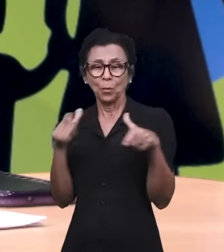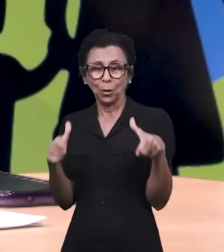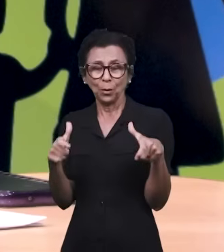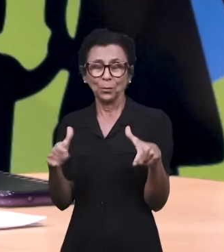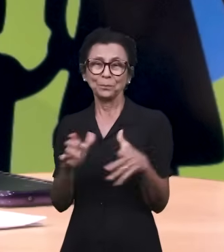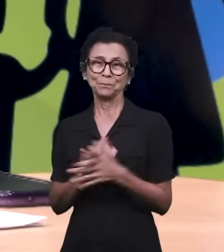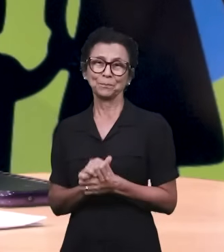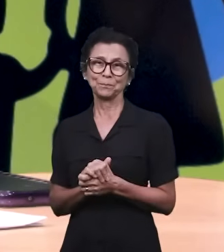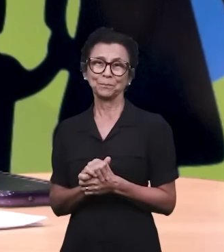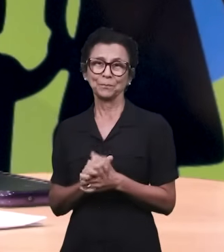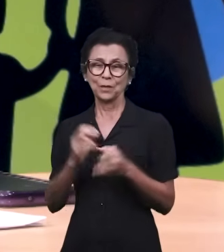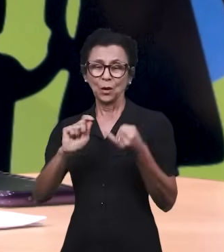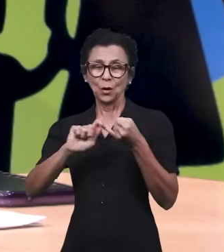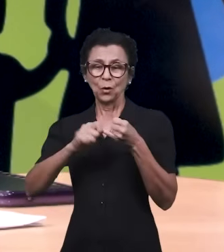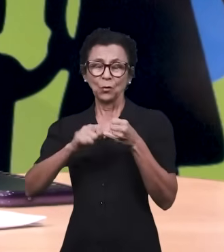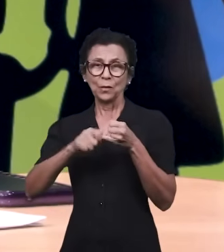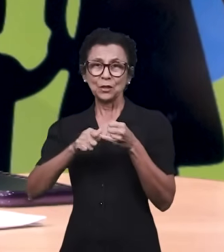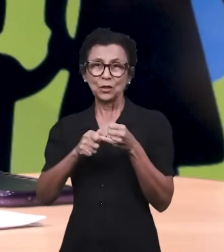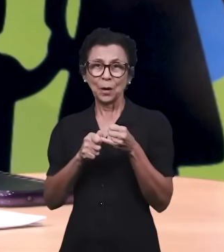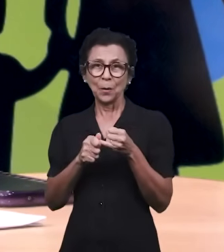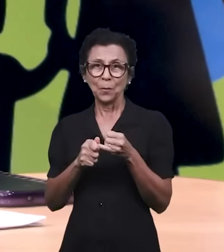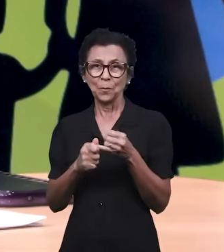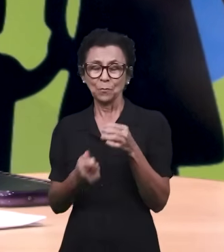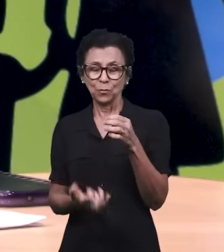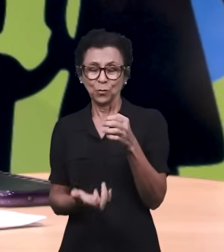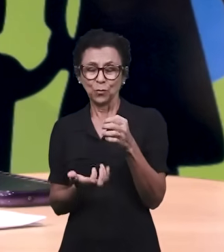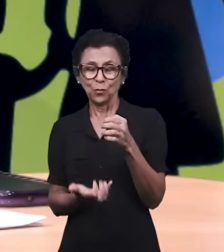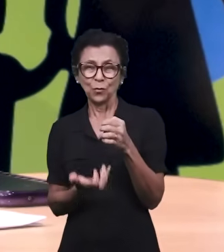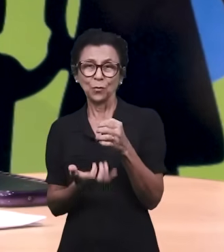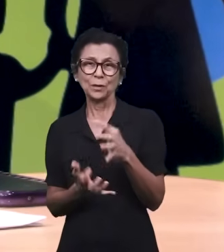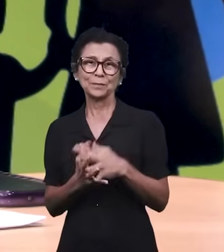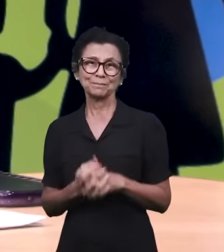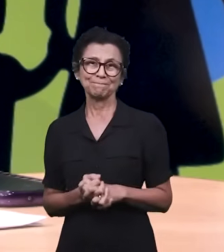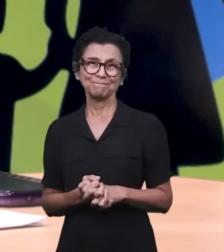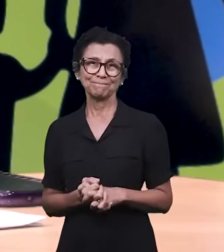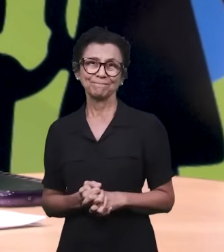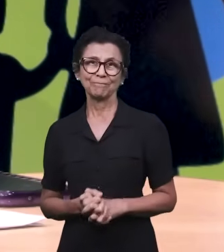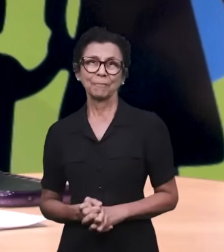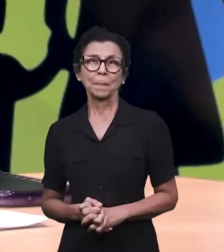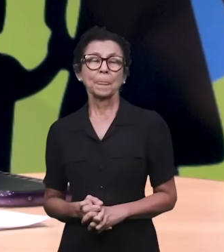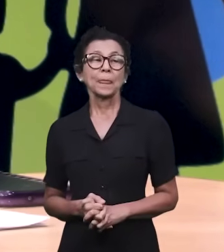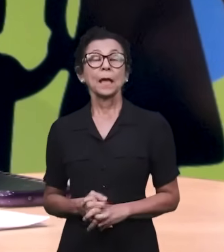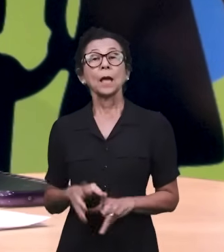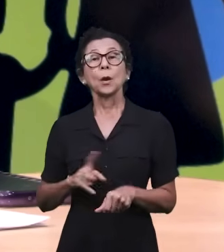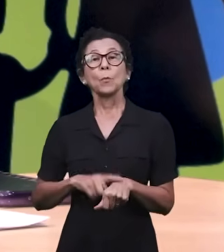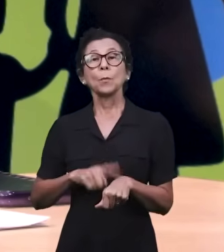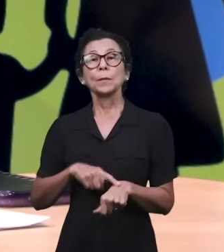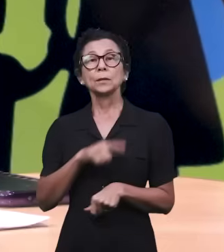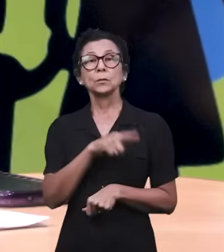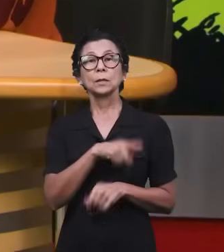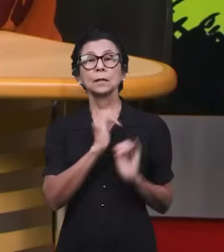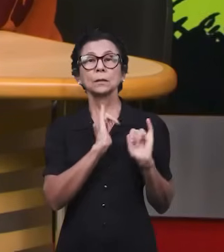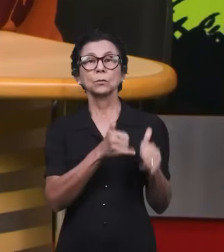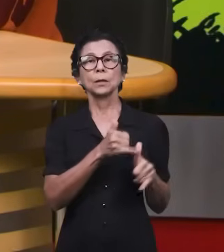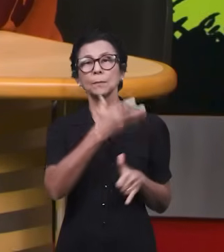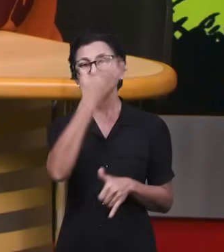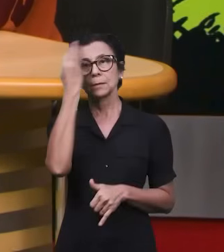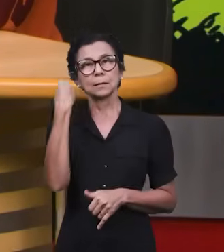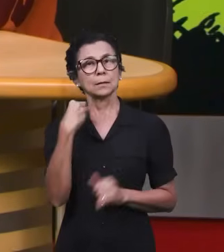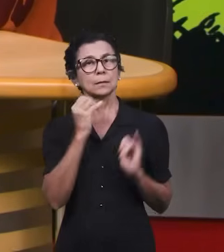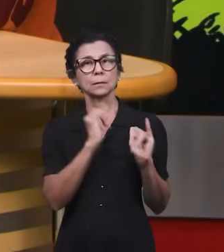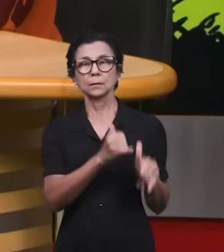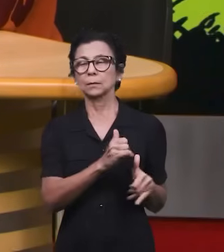Isso é um momento afetivo que eles nunca mais vão esquecer. É um